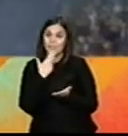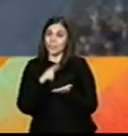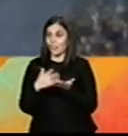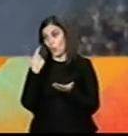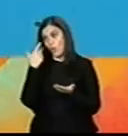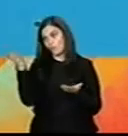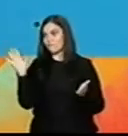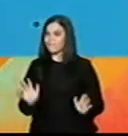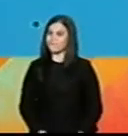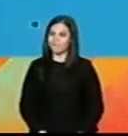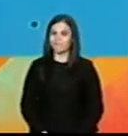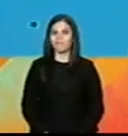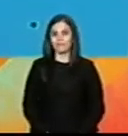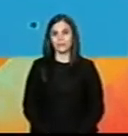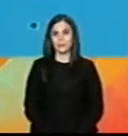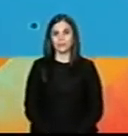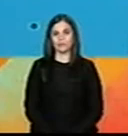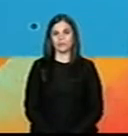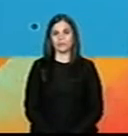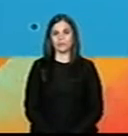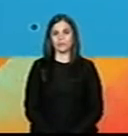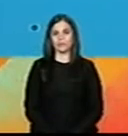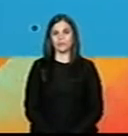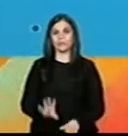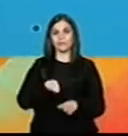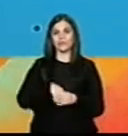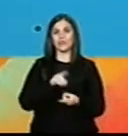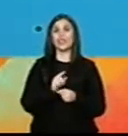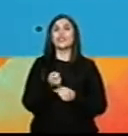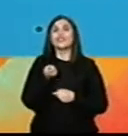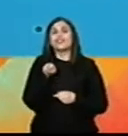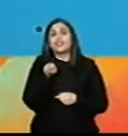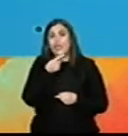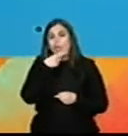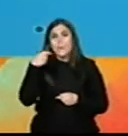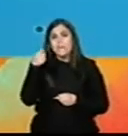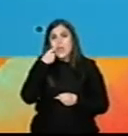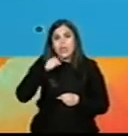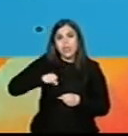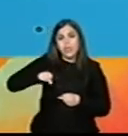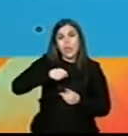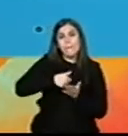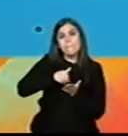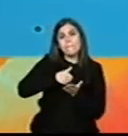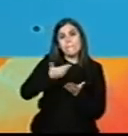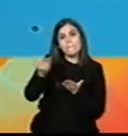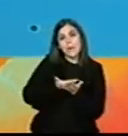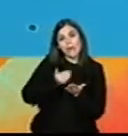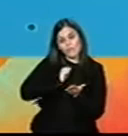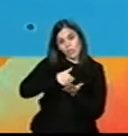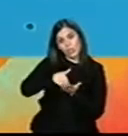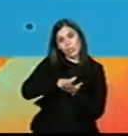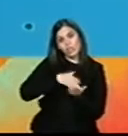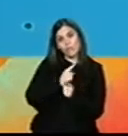ver? Exatamente. Portanto, vamos colocar o quê? Vamos temperar esta manteiga. Um bocadinho de mel. Que barro o meu pãozinho. Exatamente. Porque ela tem